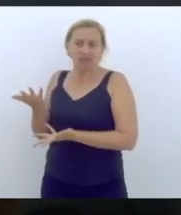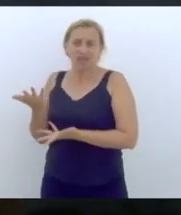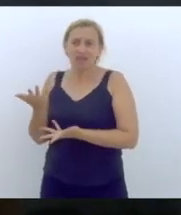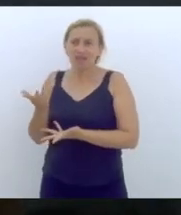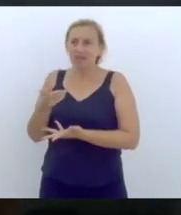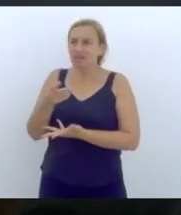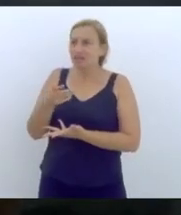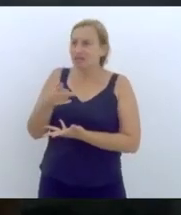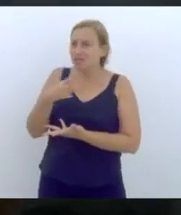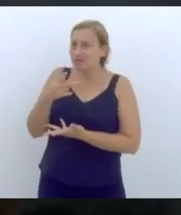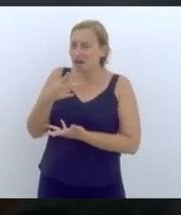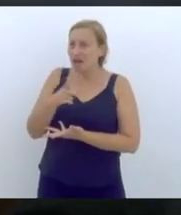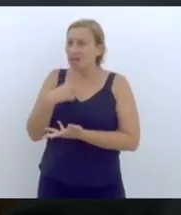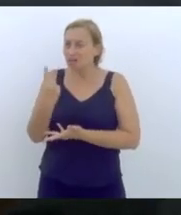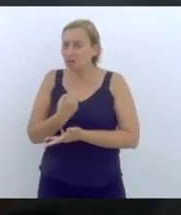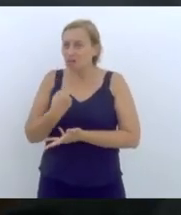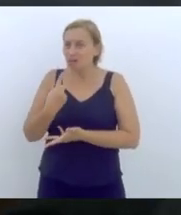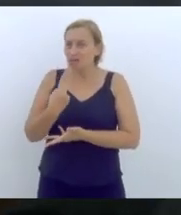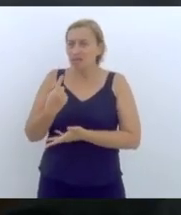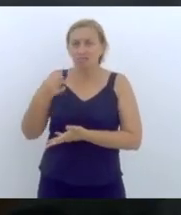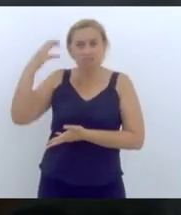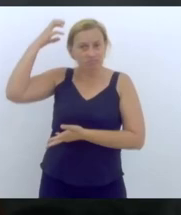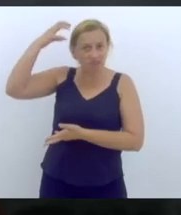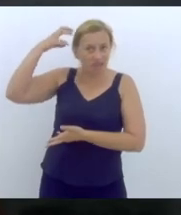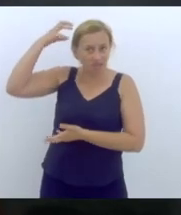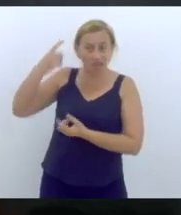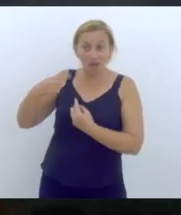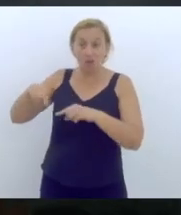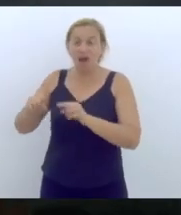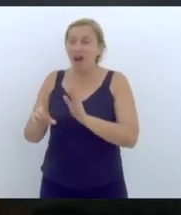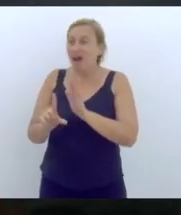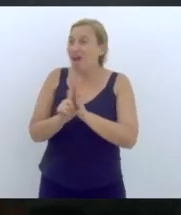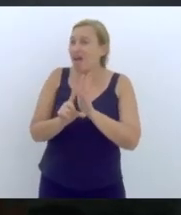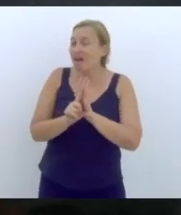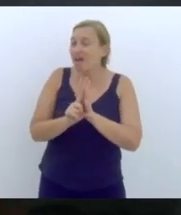sobre a nossa querida Marielle Franco. A Lei